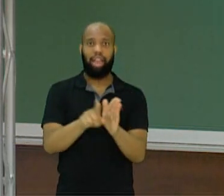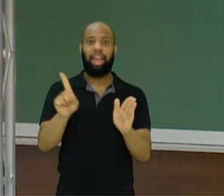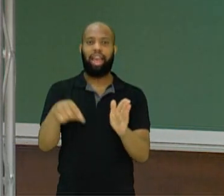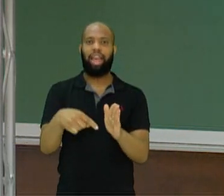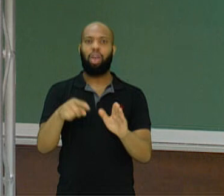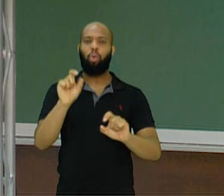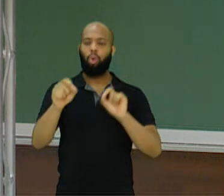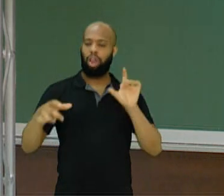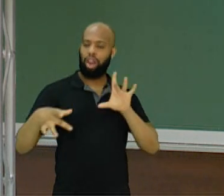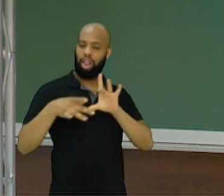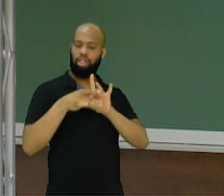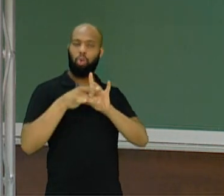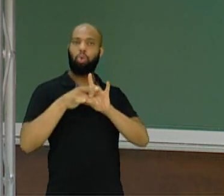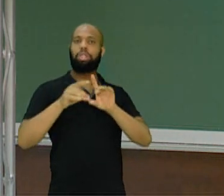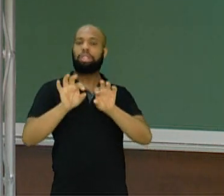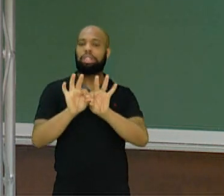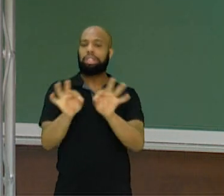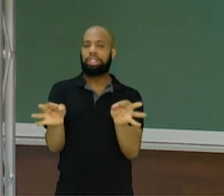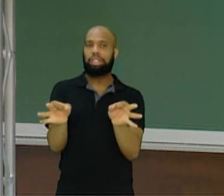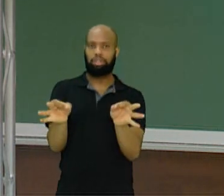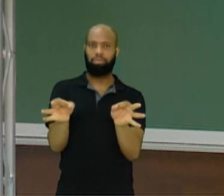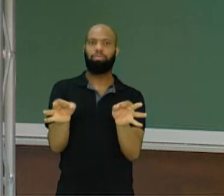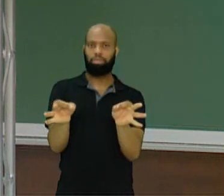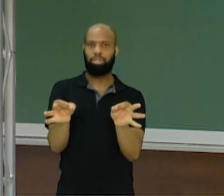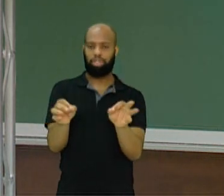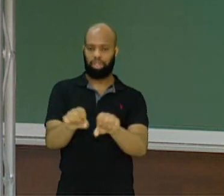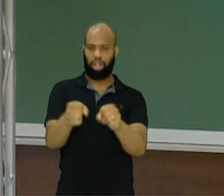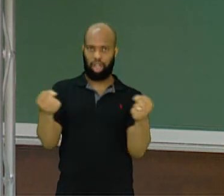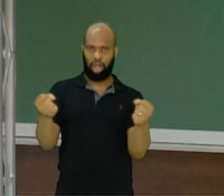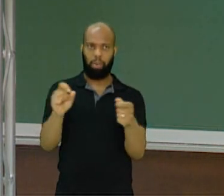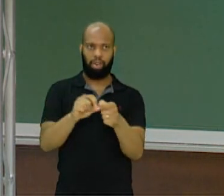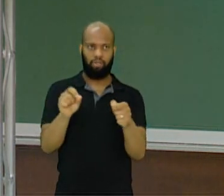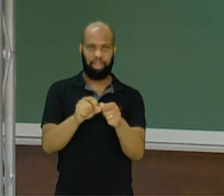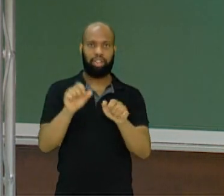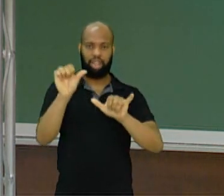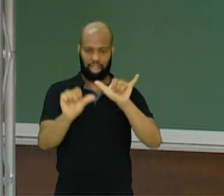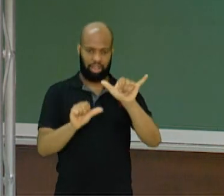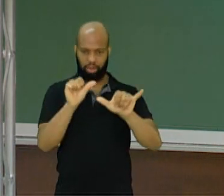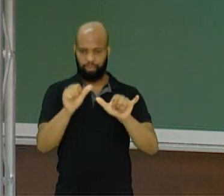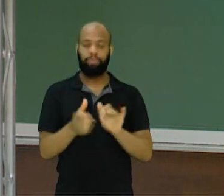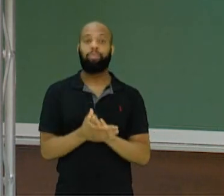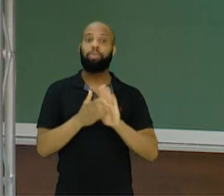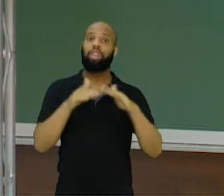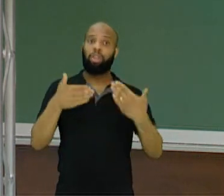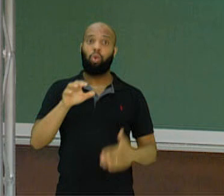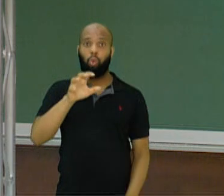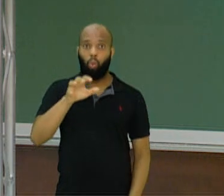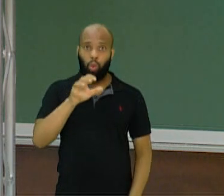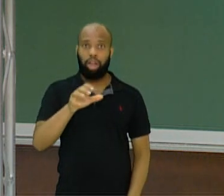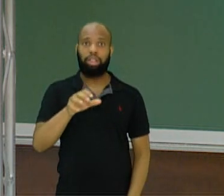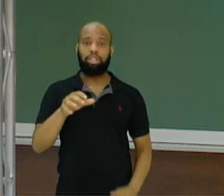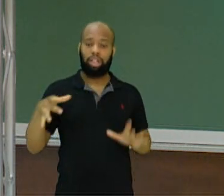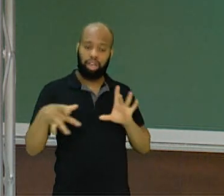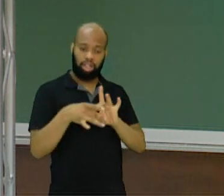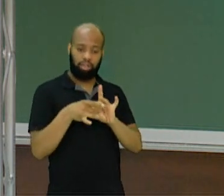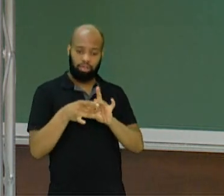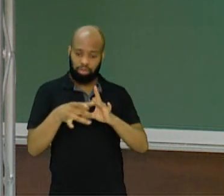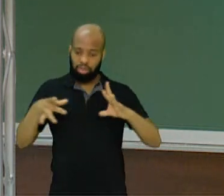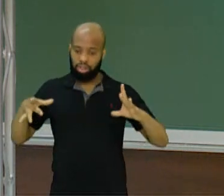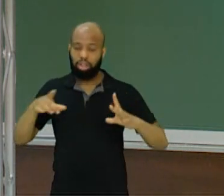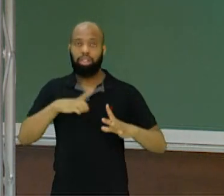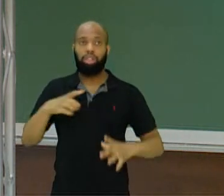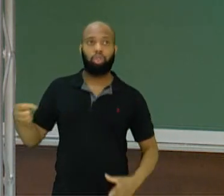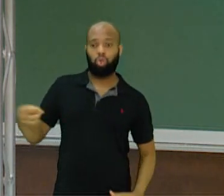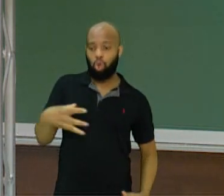simples, que seria a ligação sigma, para fazer essa reação. Essa ligação se abre e novos